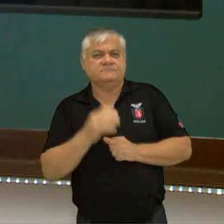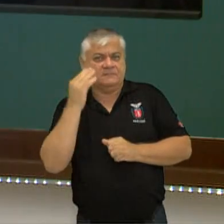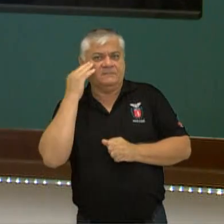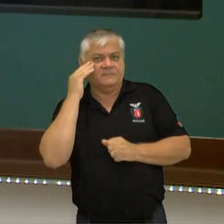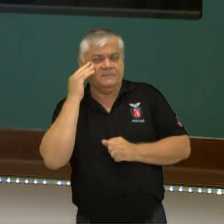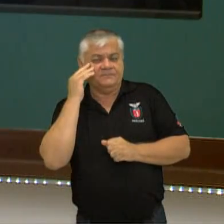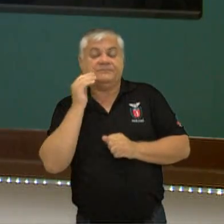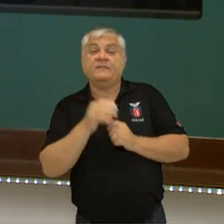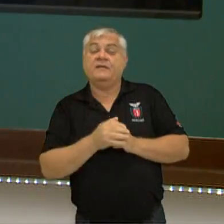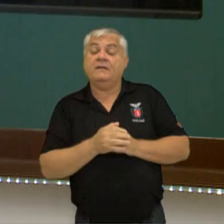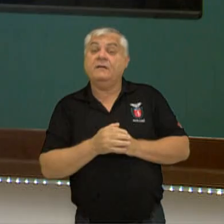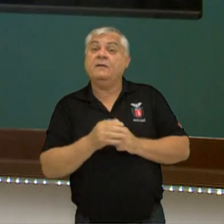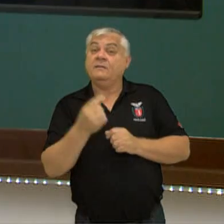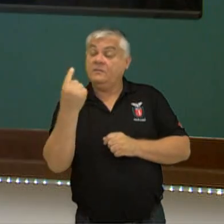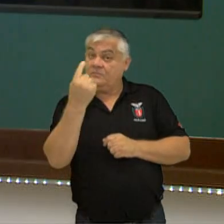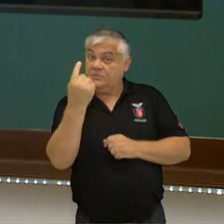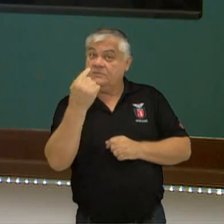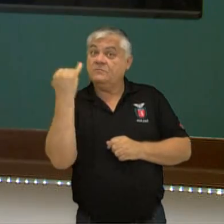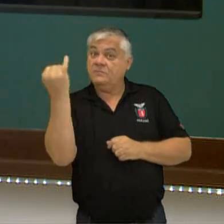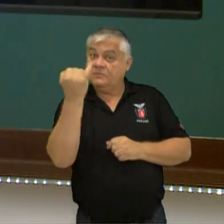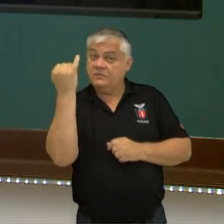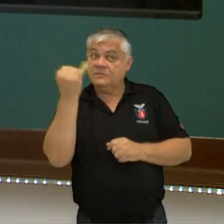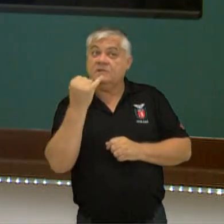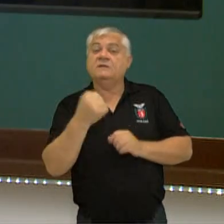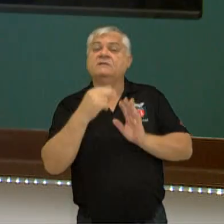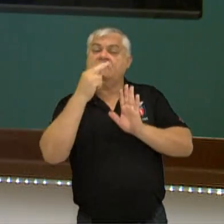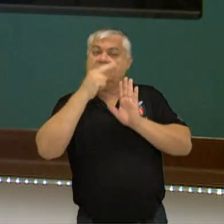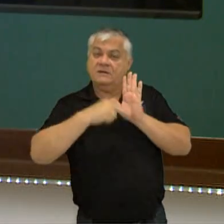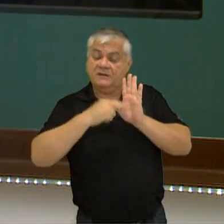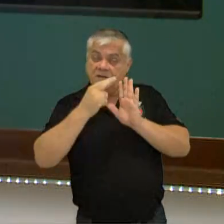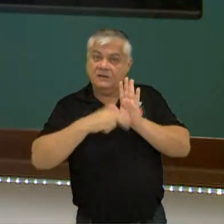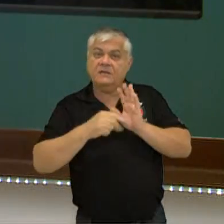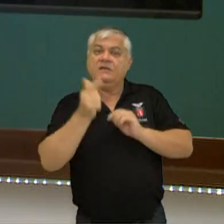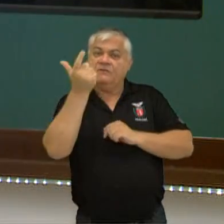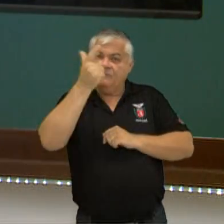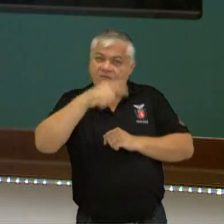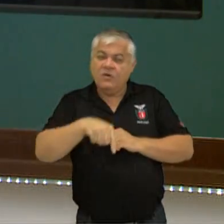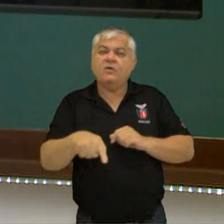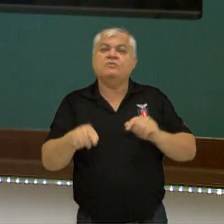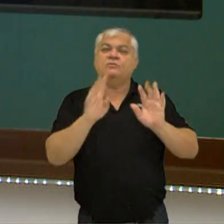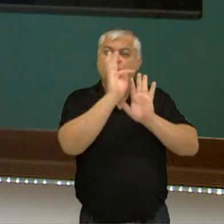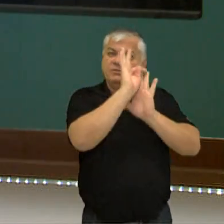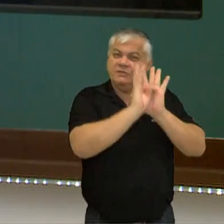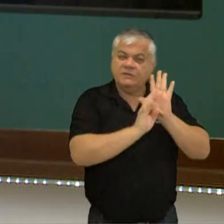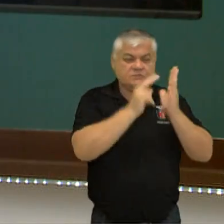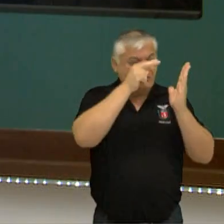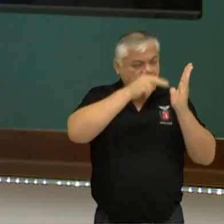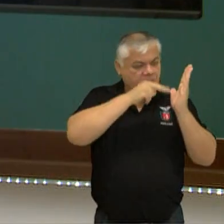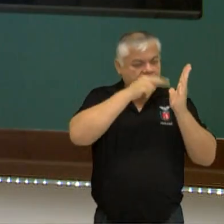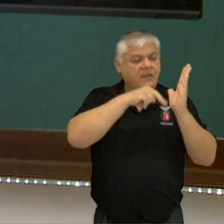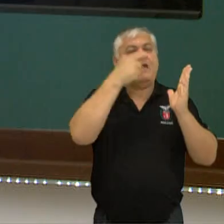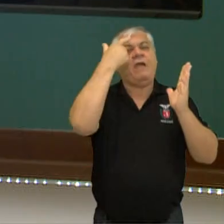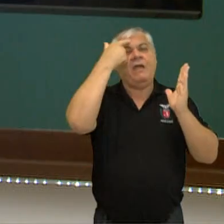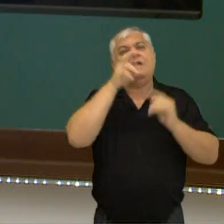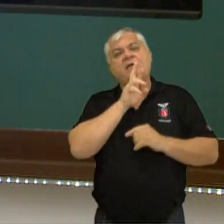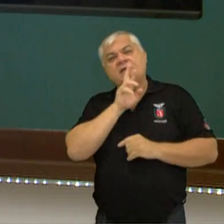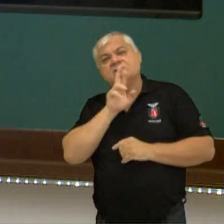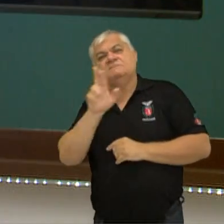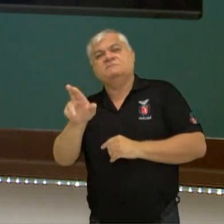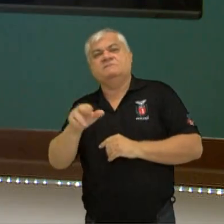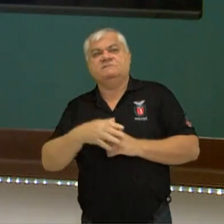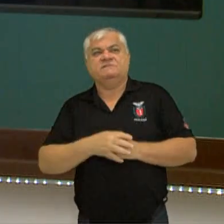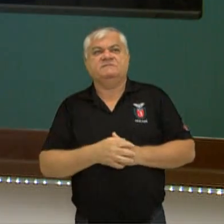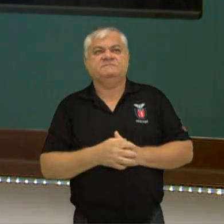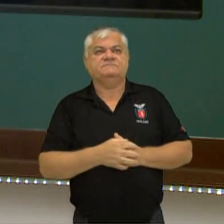nesse contexto. Por isso sempre tem a referência novamente aqui o texto. Ah, agora explicou, muito